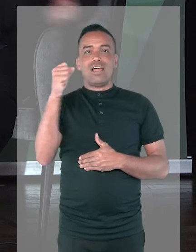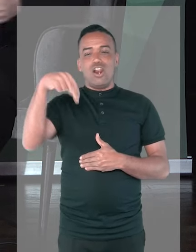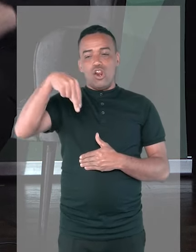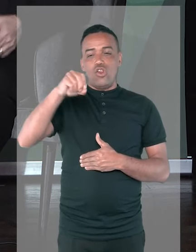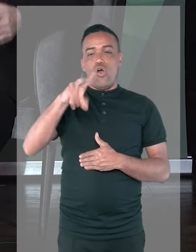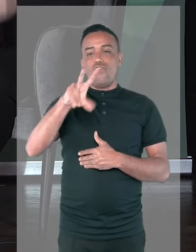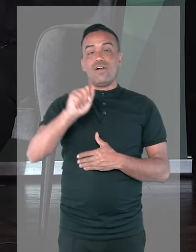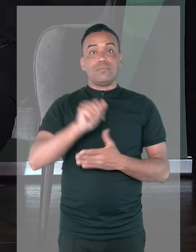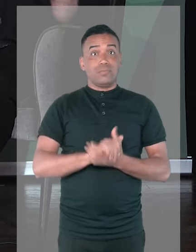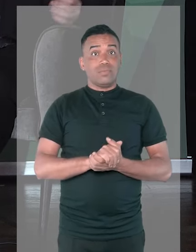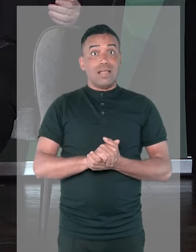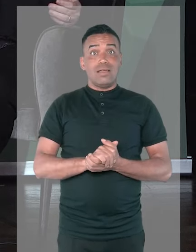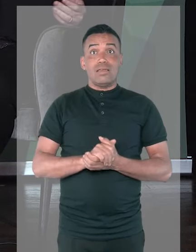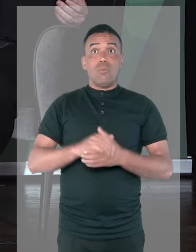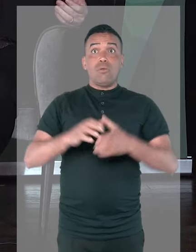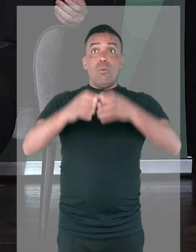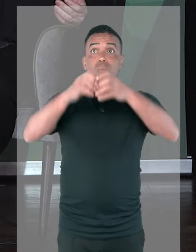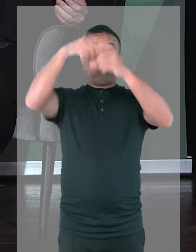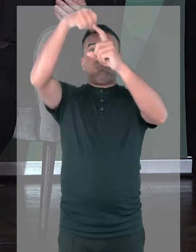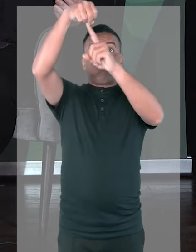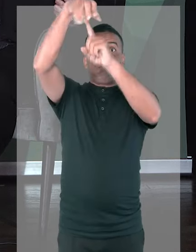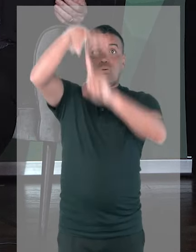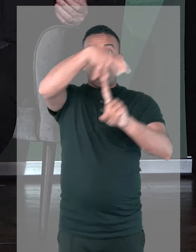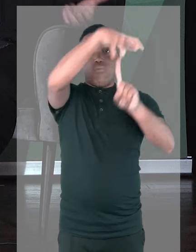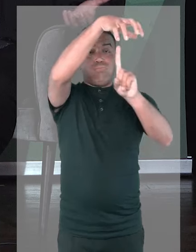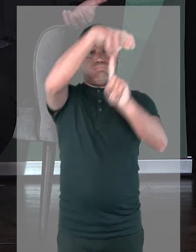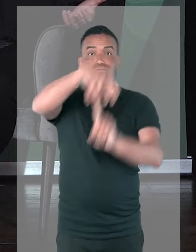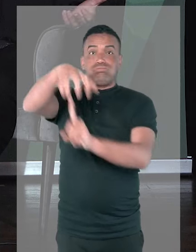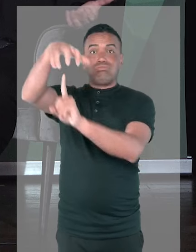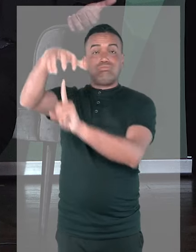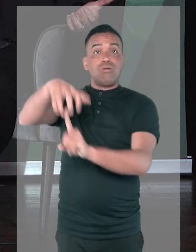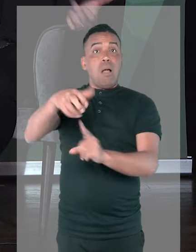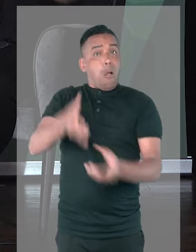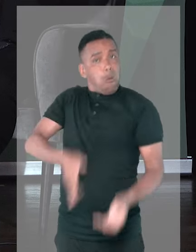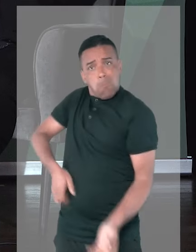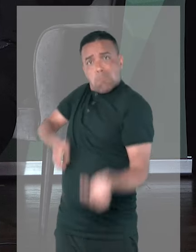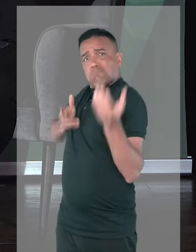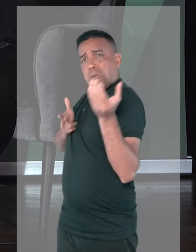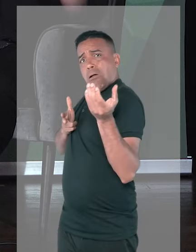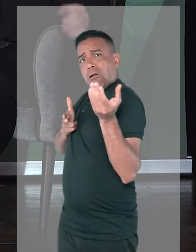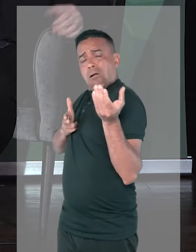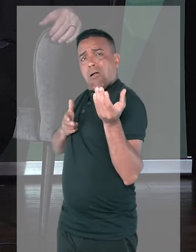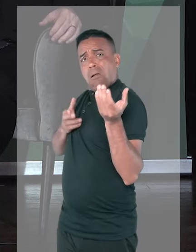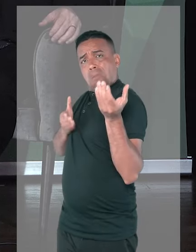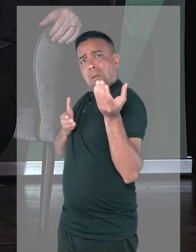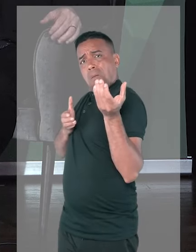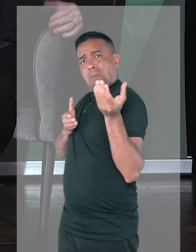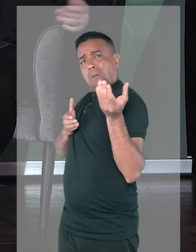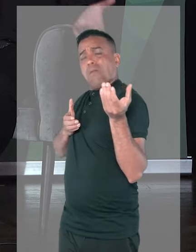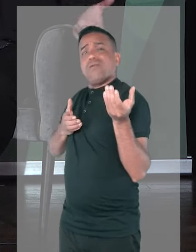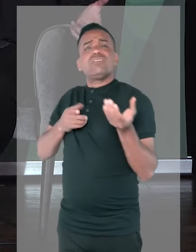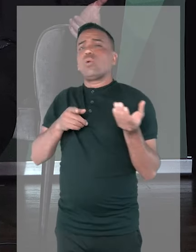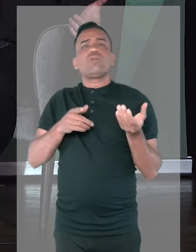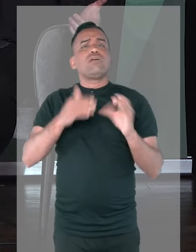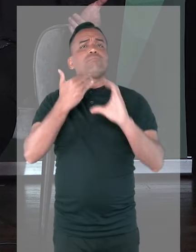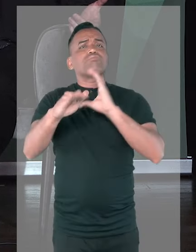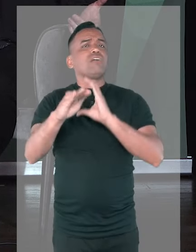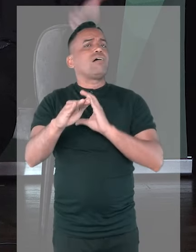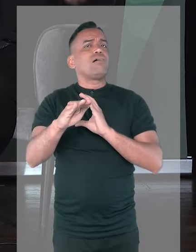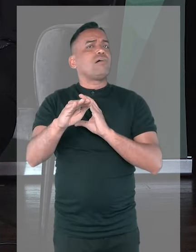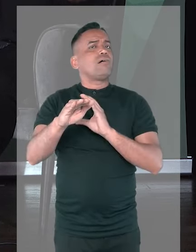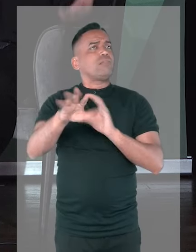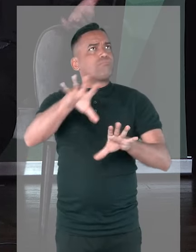com uma metralhadora e tal. Bem, o que é essa mensagem? O que é essa mensagem? Queria dizer ao espectador,